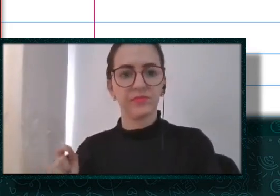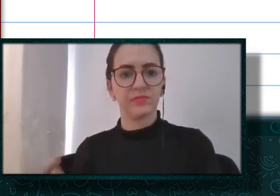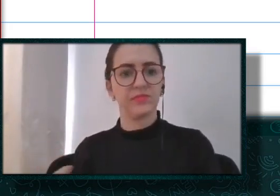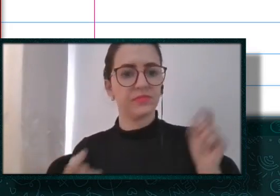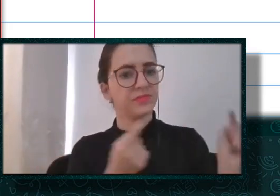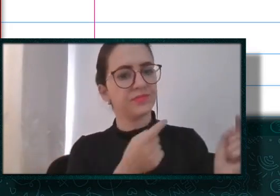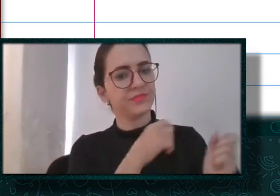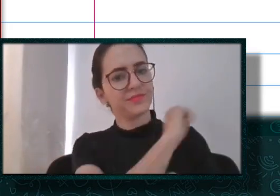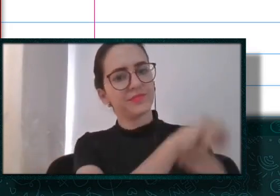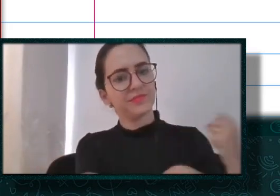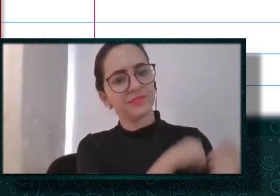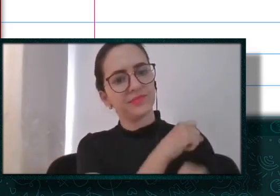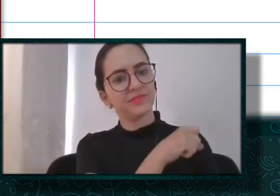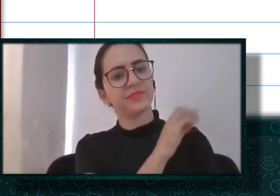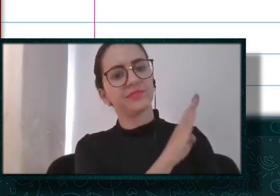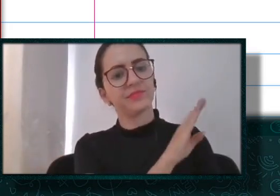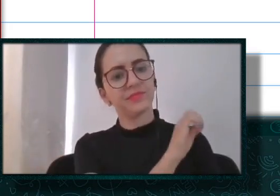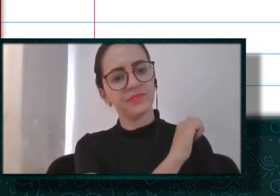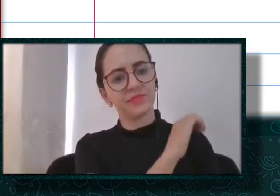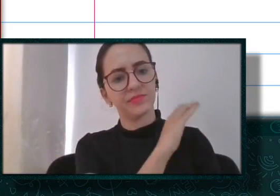a solução